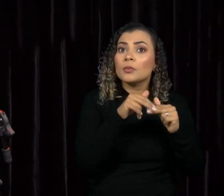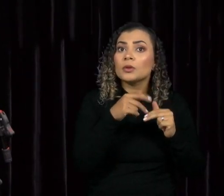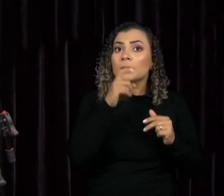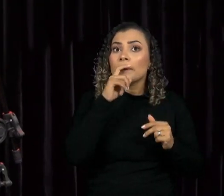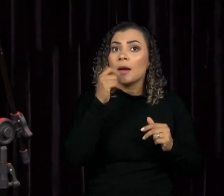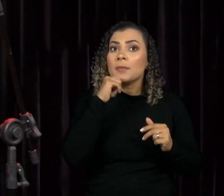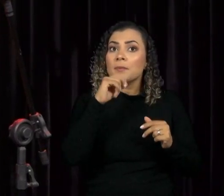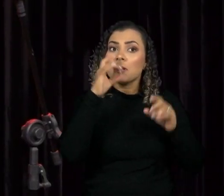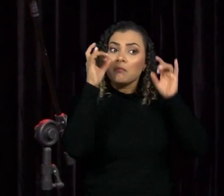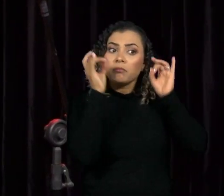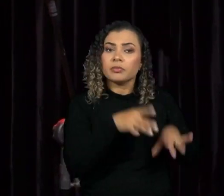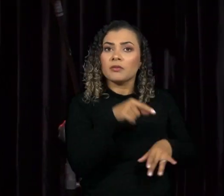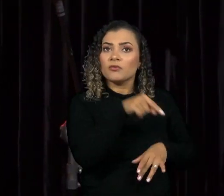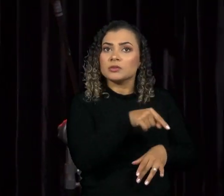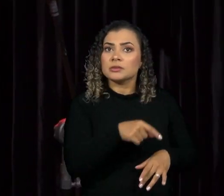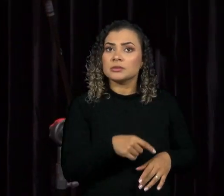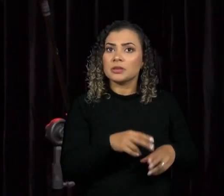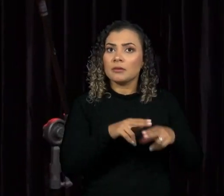abandonou.